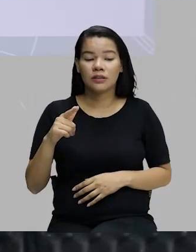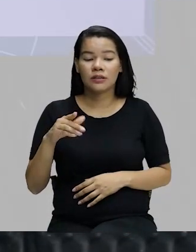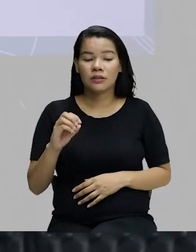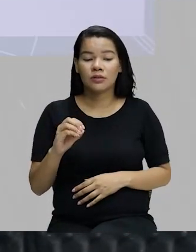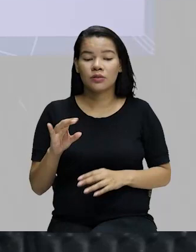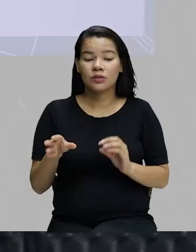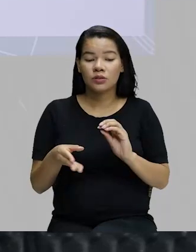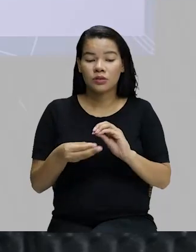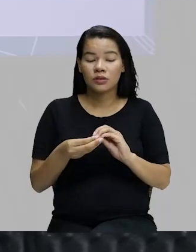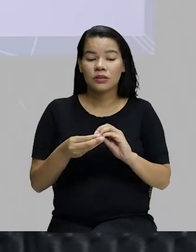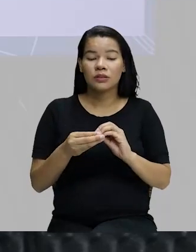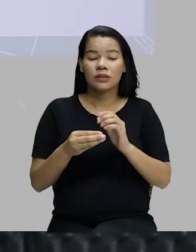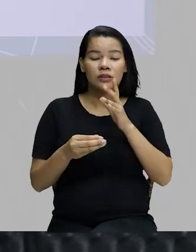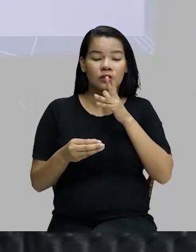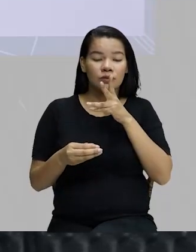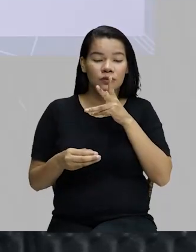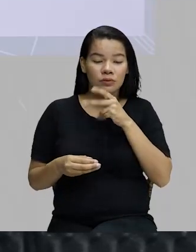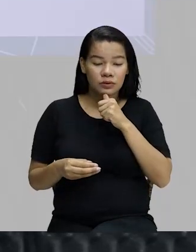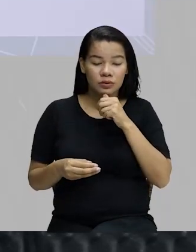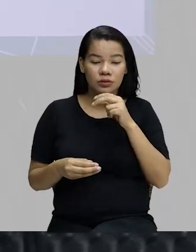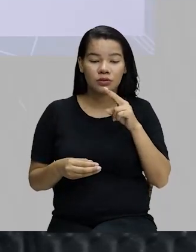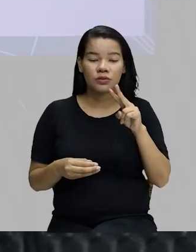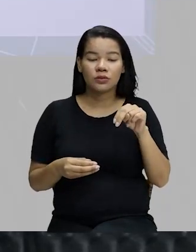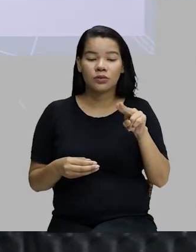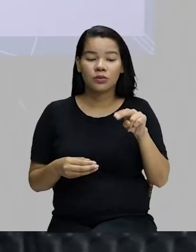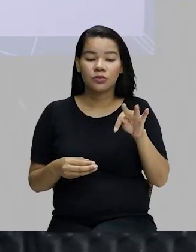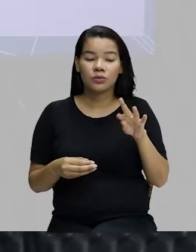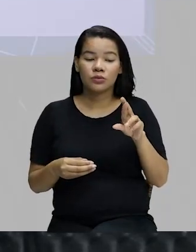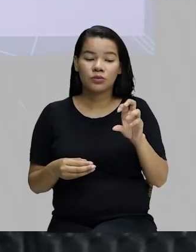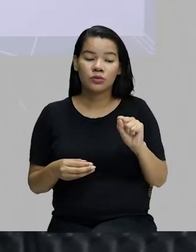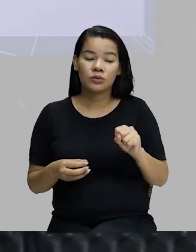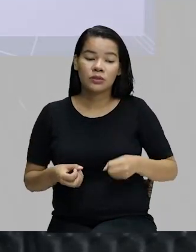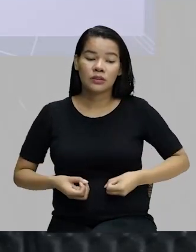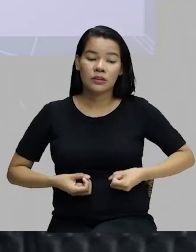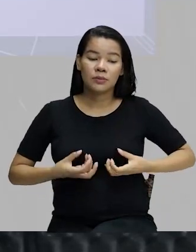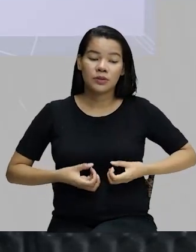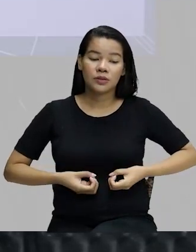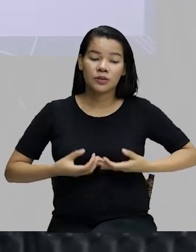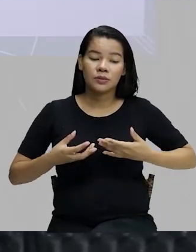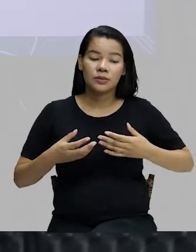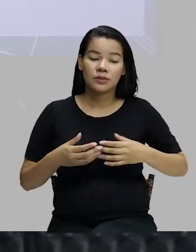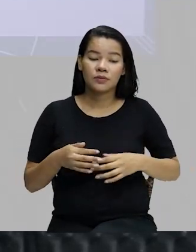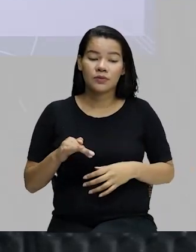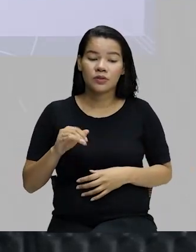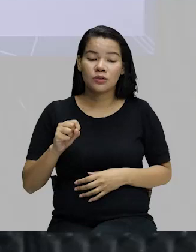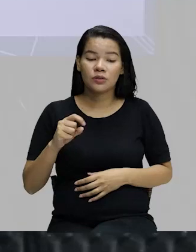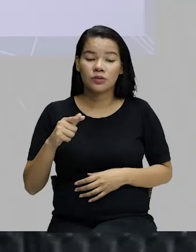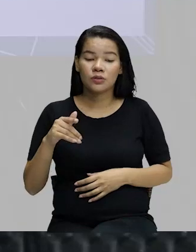os nêutrons emitidos pelas fissões, porque quando acontece a quebra do urânio 235,